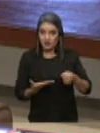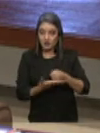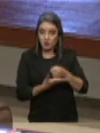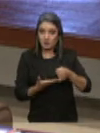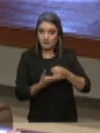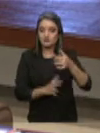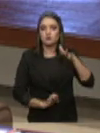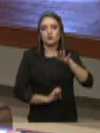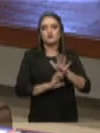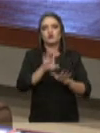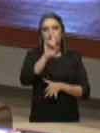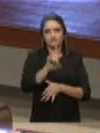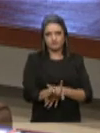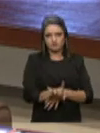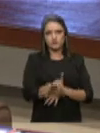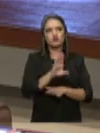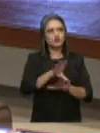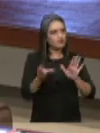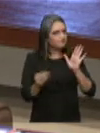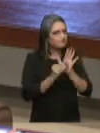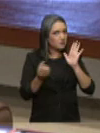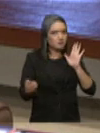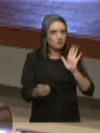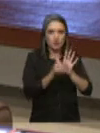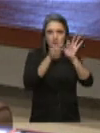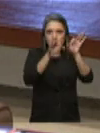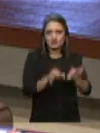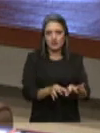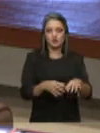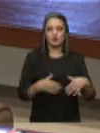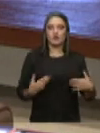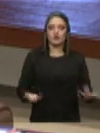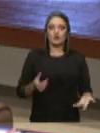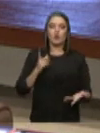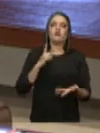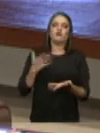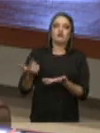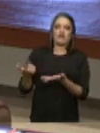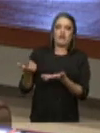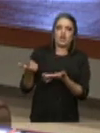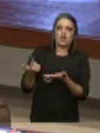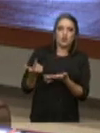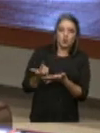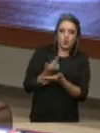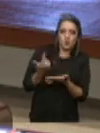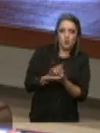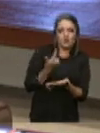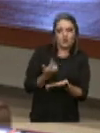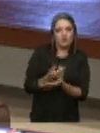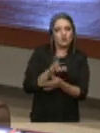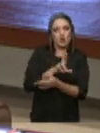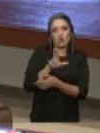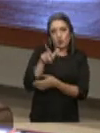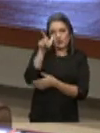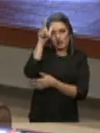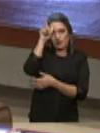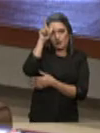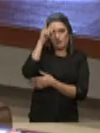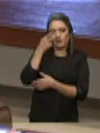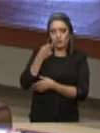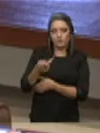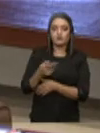Estado de Direito. Então, a gente tem uma obra denominada Civil Processrecht, página 915, onde